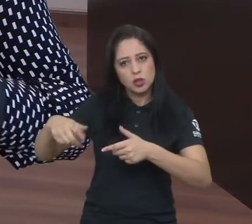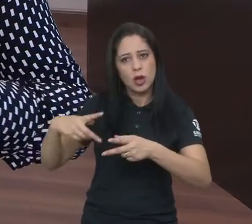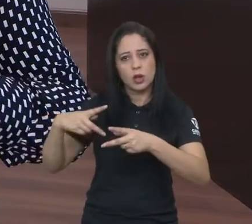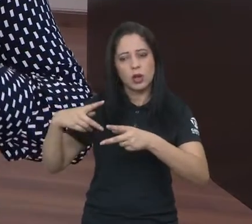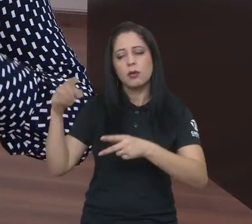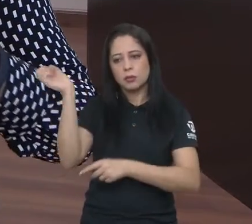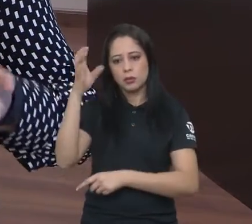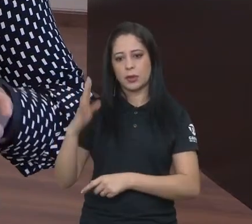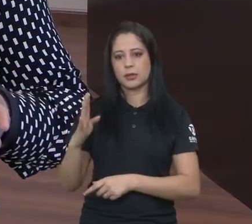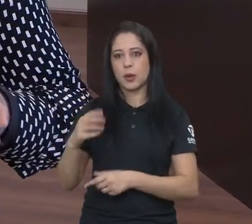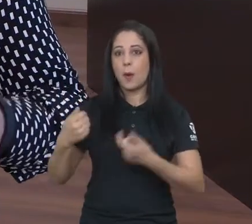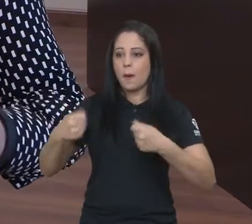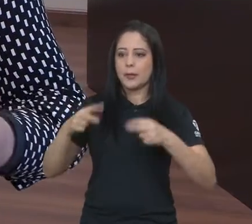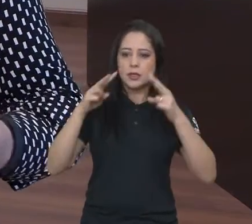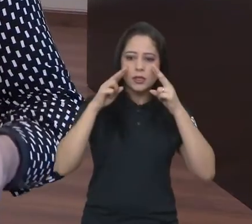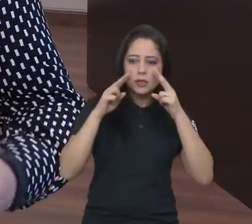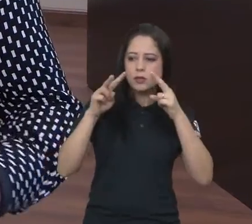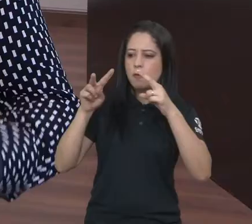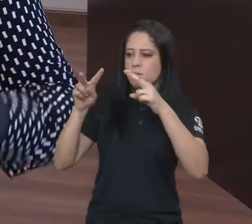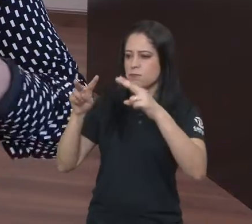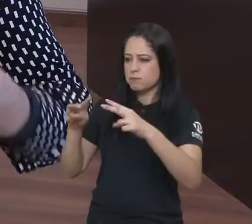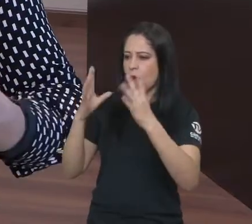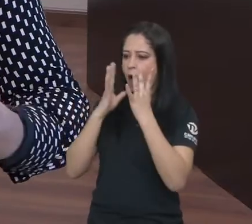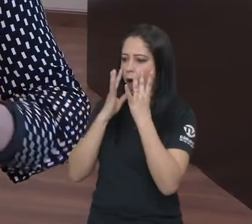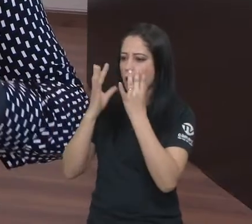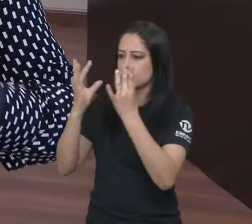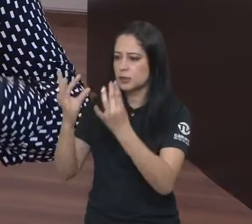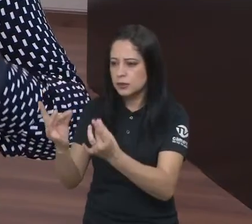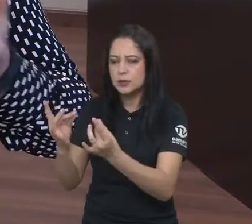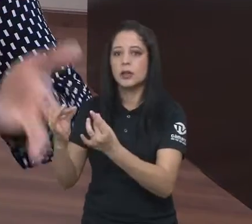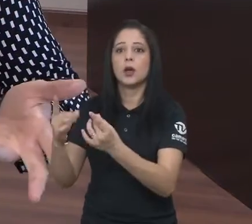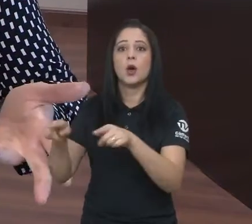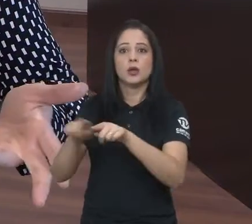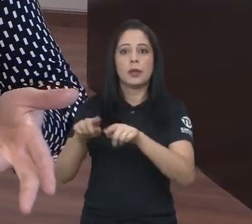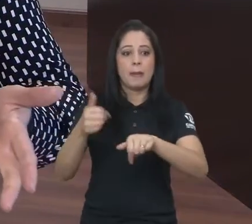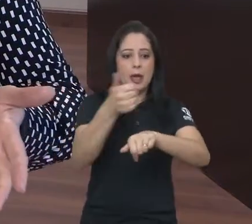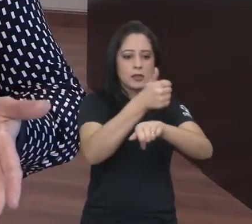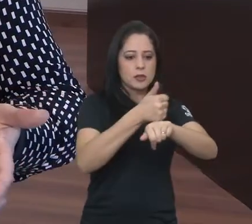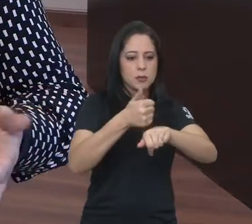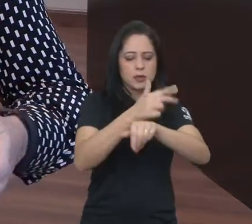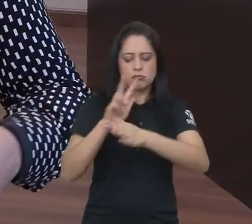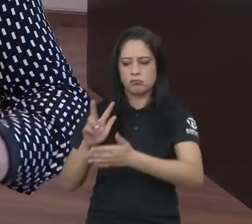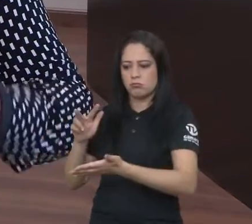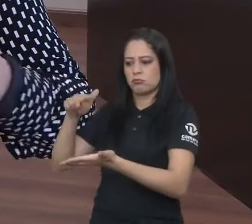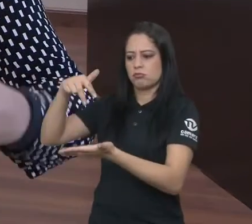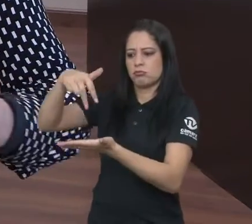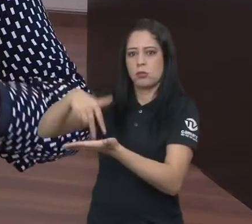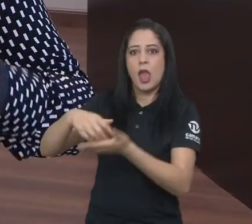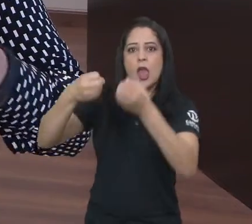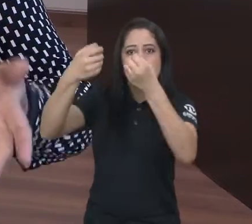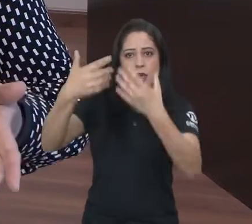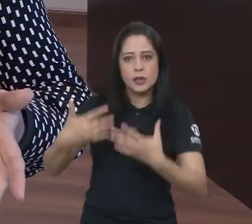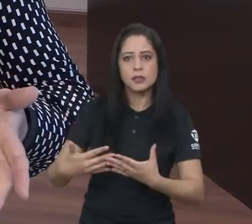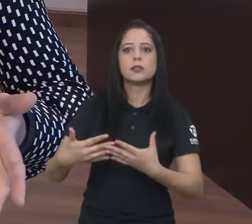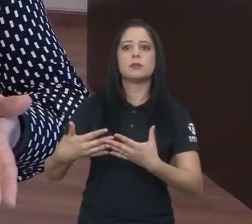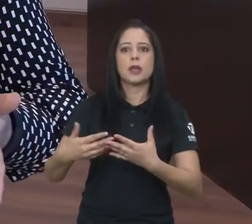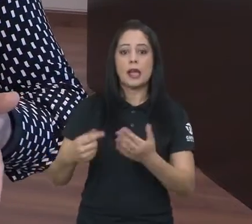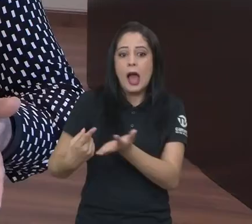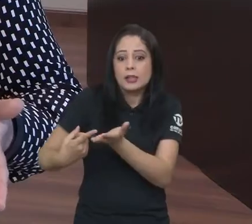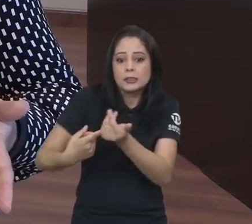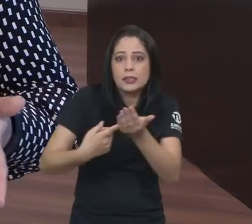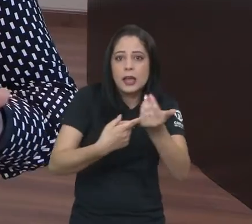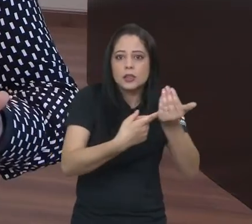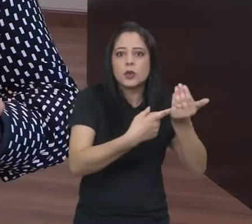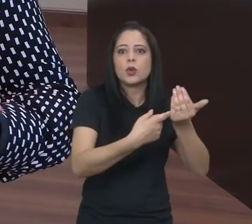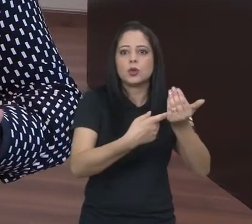gente precisa dar um olhar para isso, a gente precisa trazer vozes e pessoas experientes nesse tema para falar sobre as tecnologias de